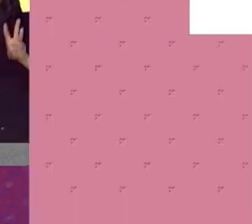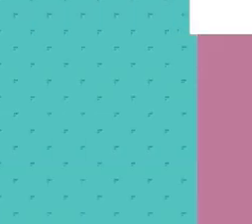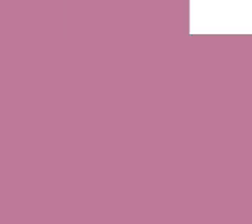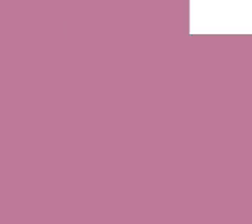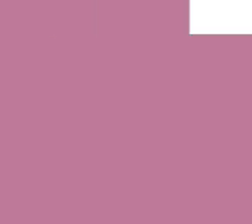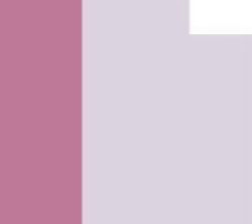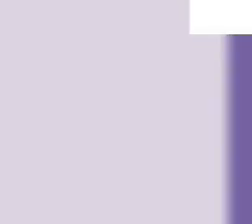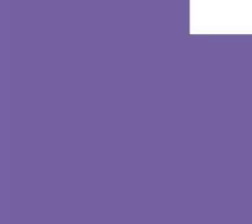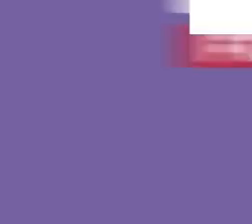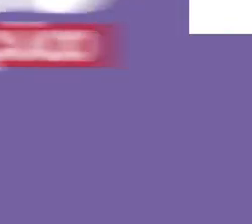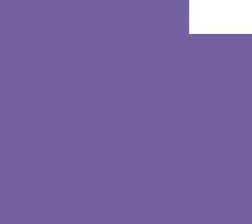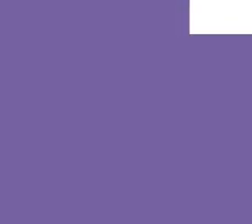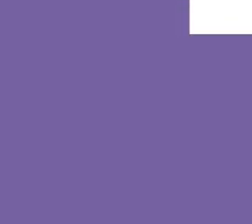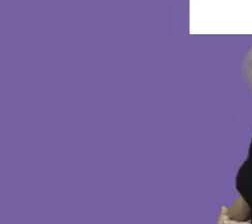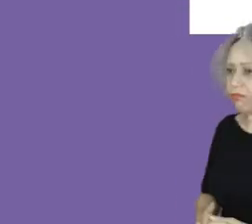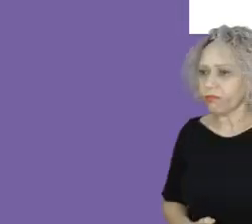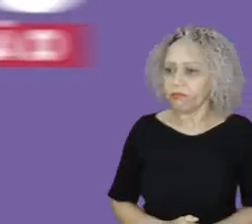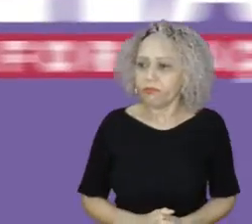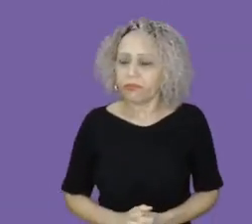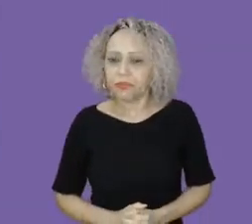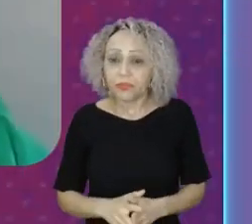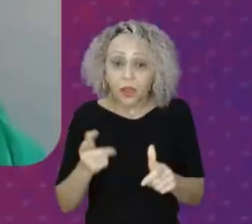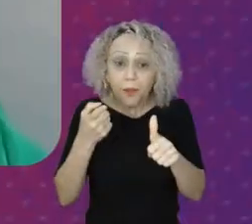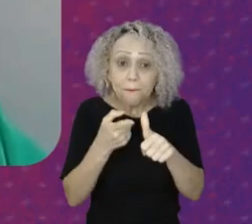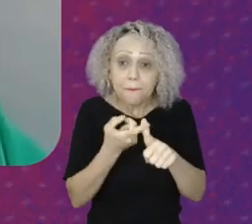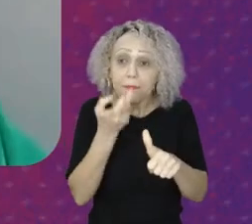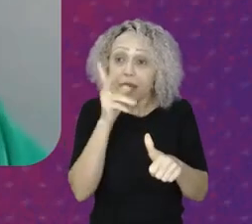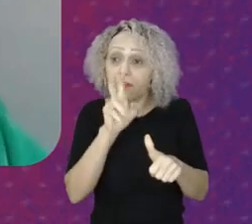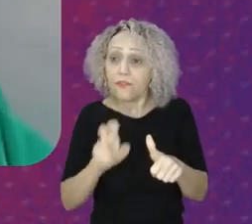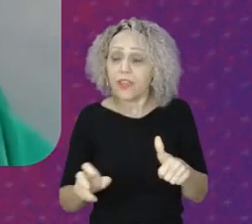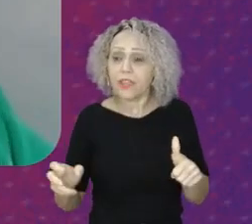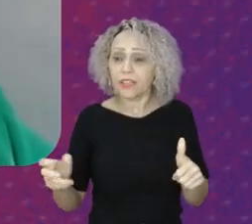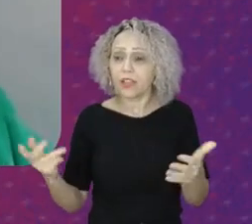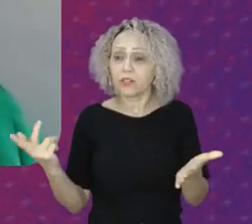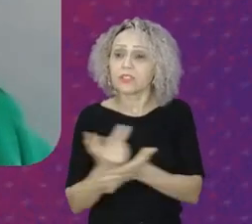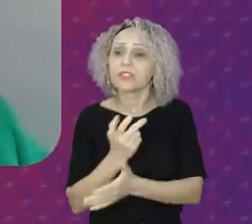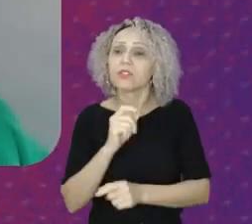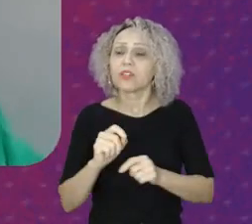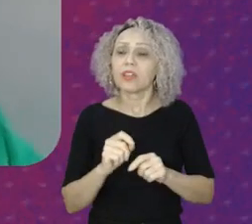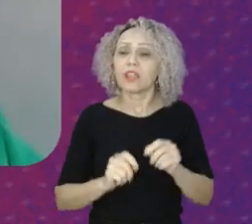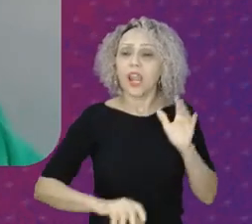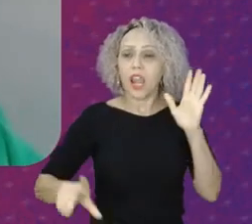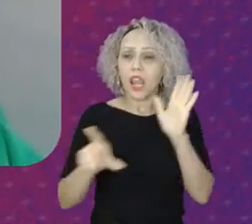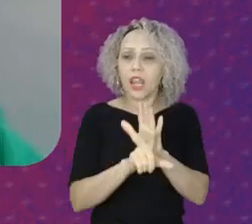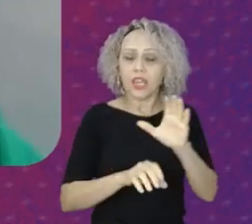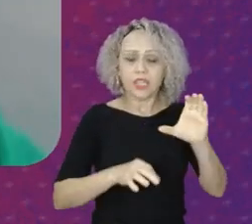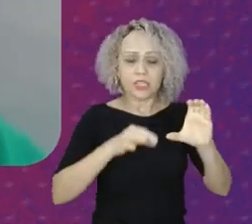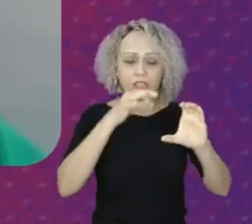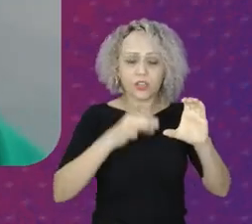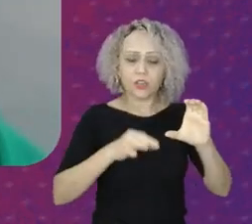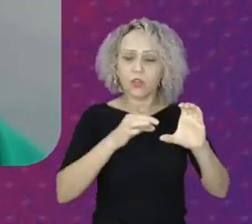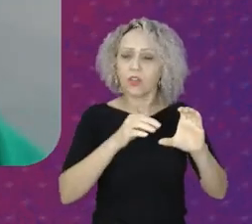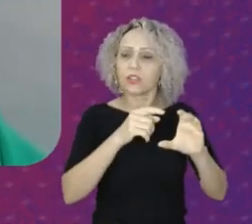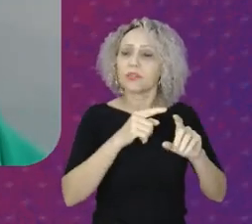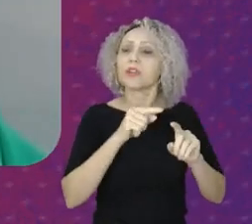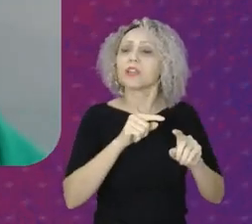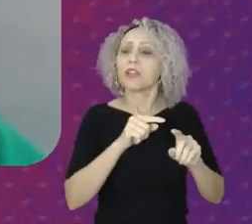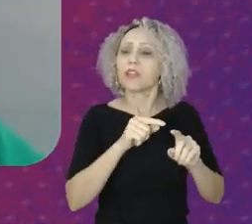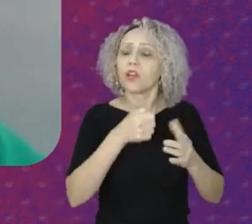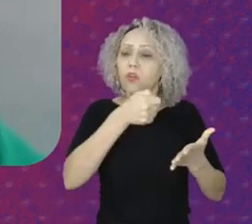com deficiência. Pela primeira vez na história, nós teremos ações afirmativas, cotas obrigatórias